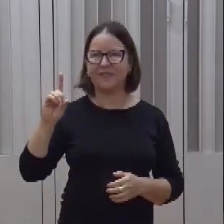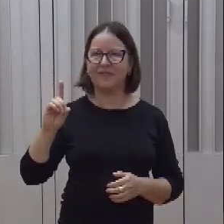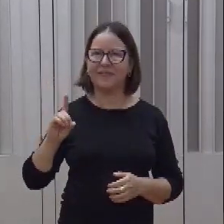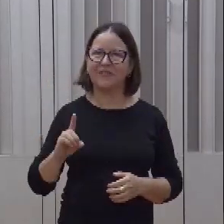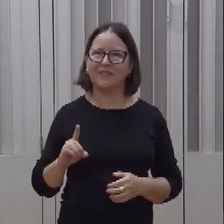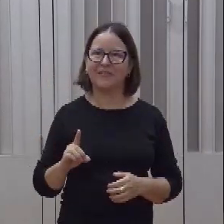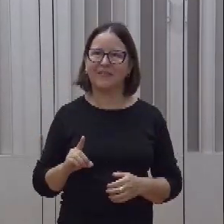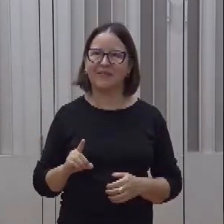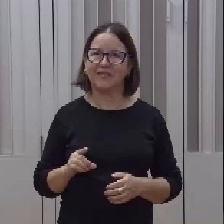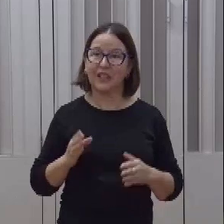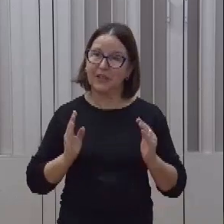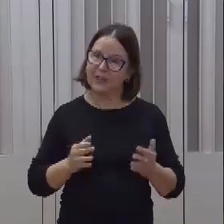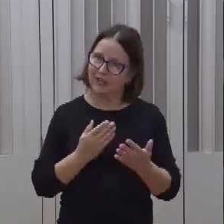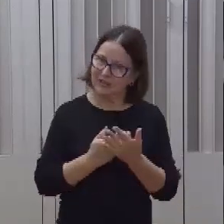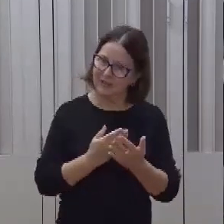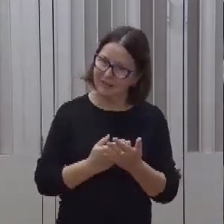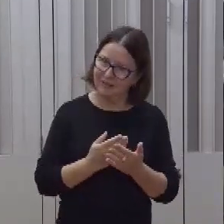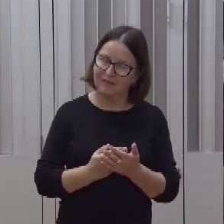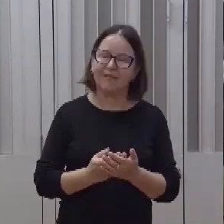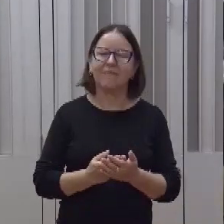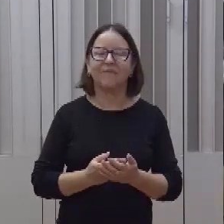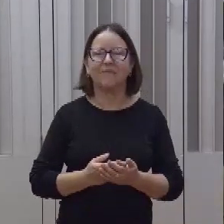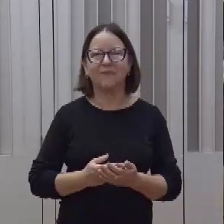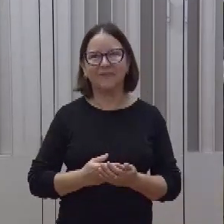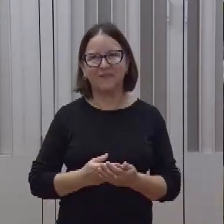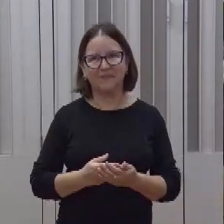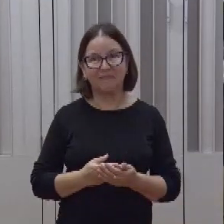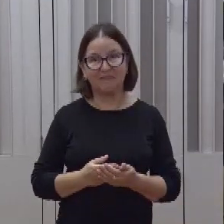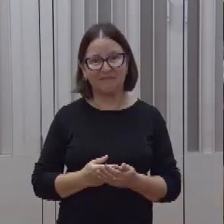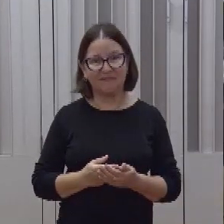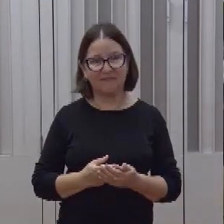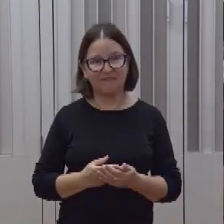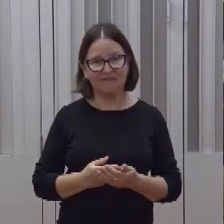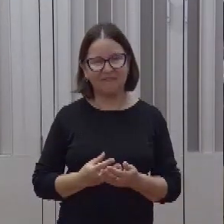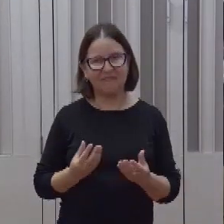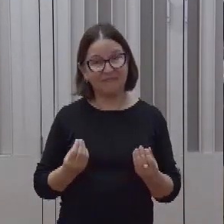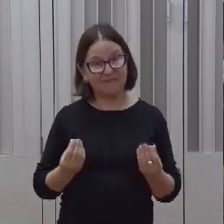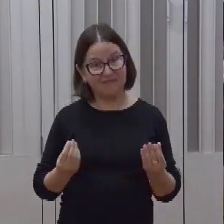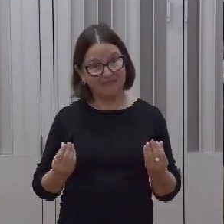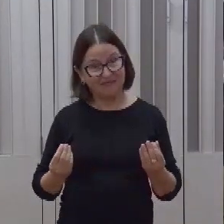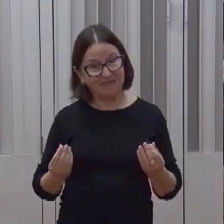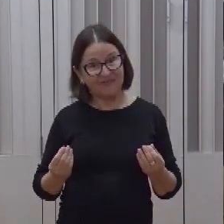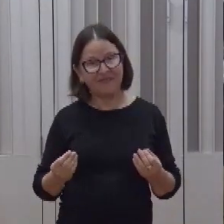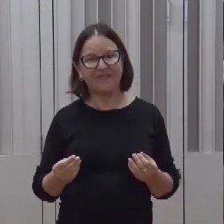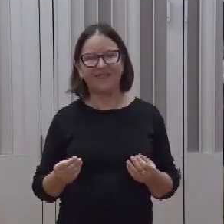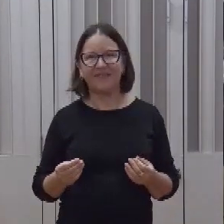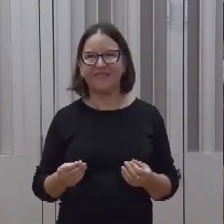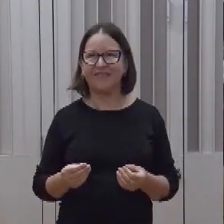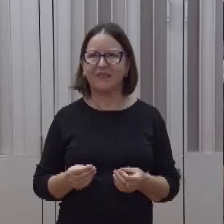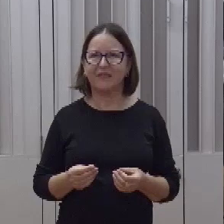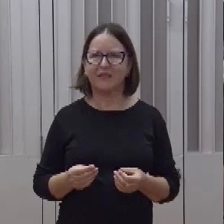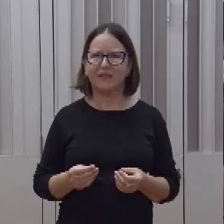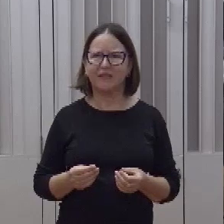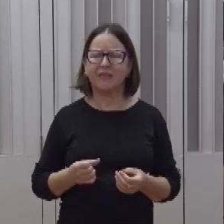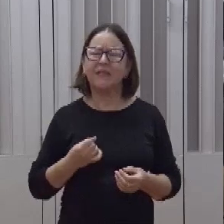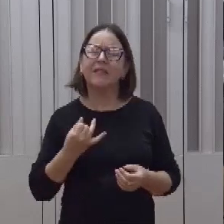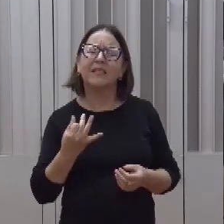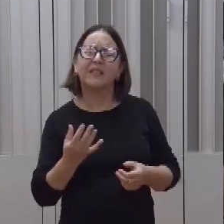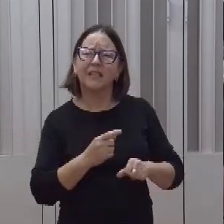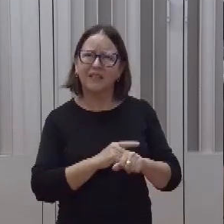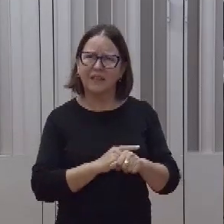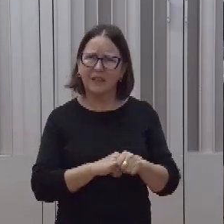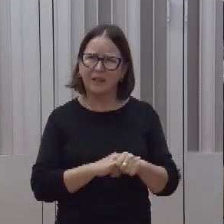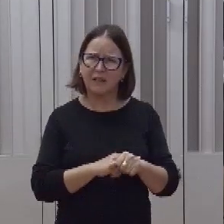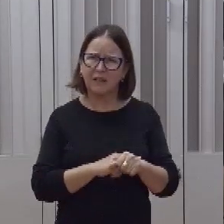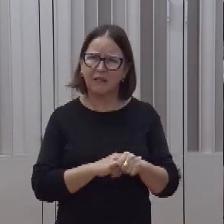E já caminhamos bastante. Ao longo... Quanto tempo, pastor Eric? Eu acho 3